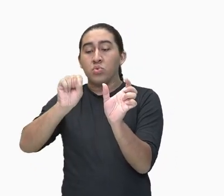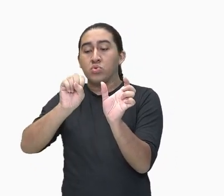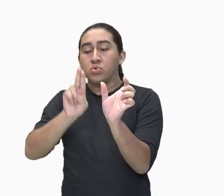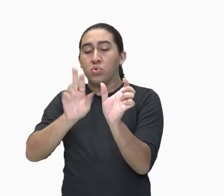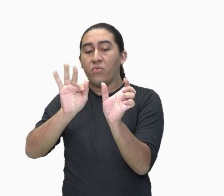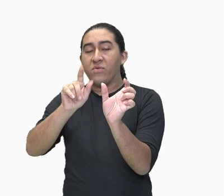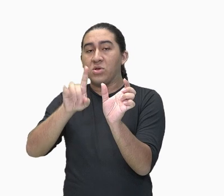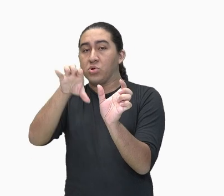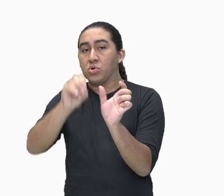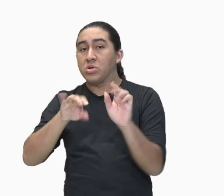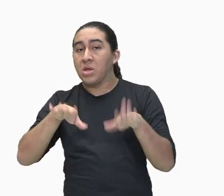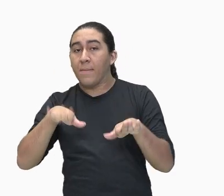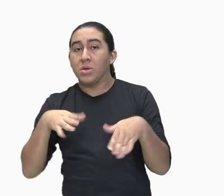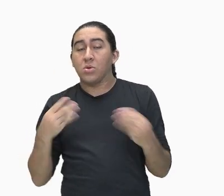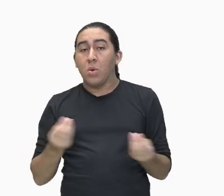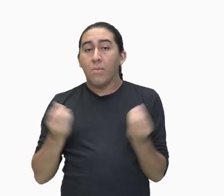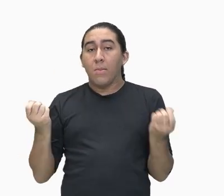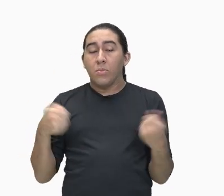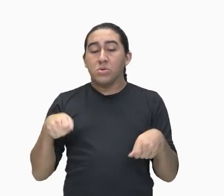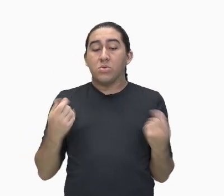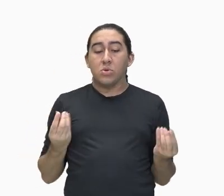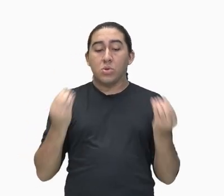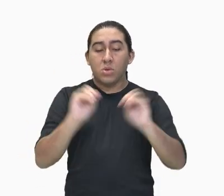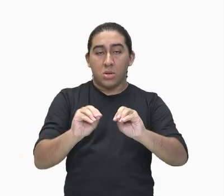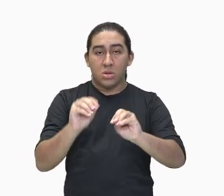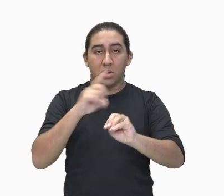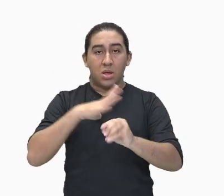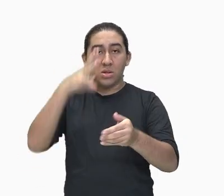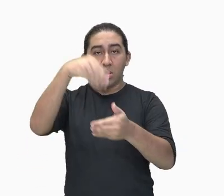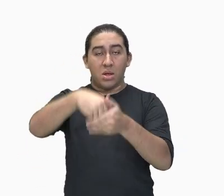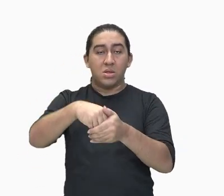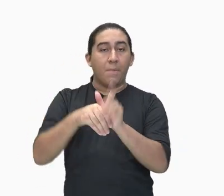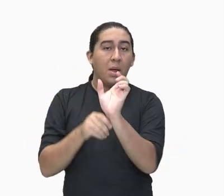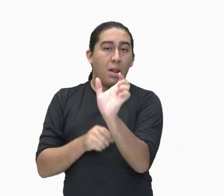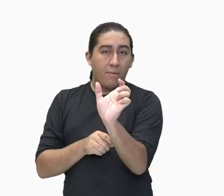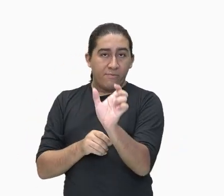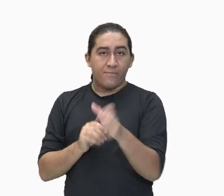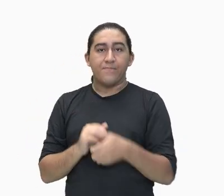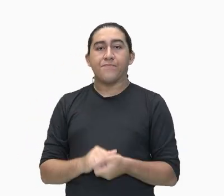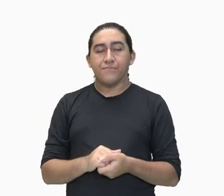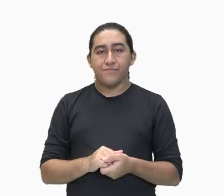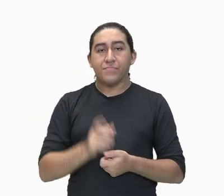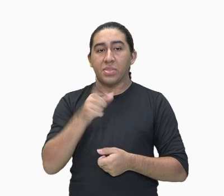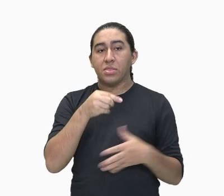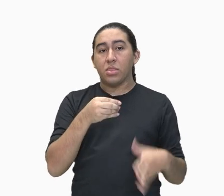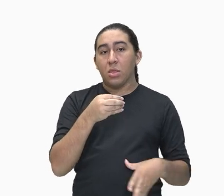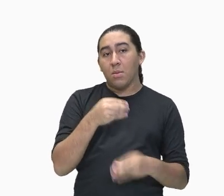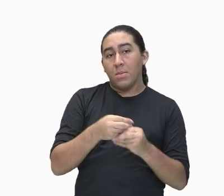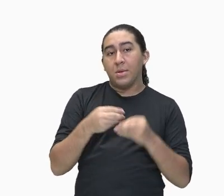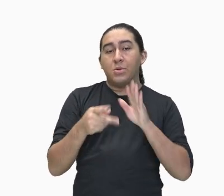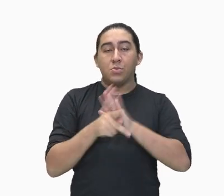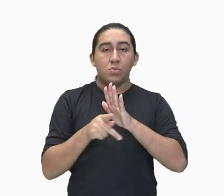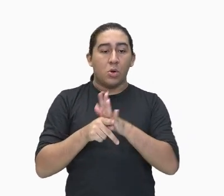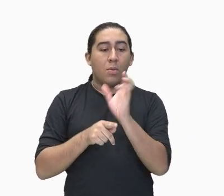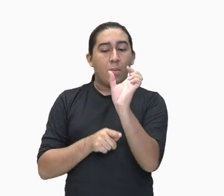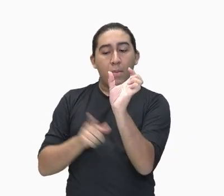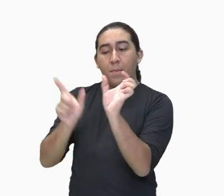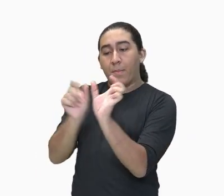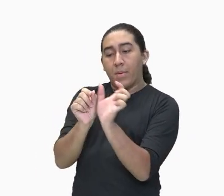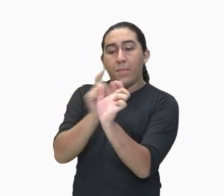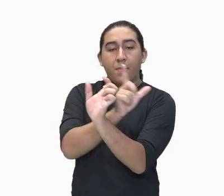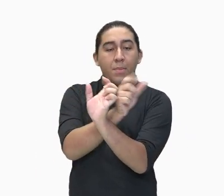posição em que colocarmos esses afixos. Então, esse acréscimo de prefixos e sufixos é a